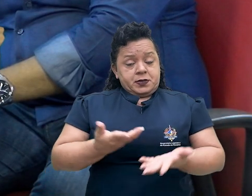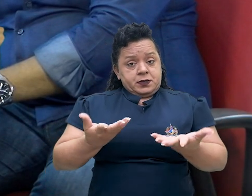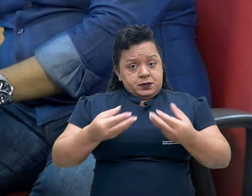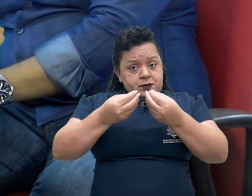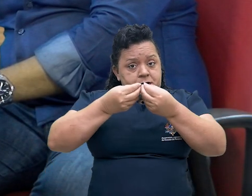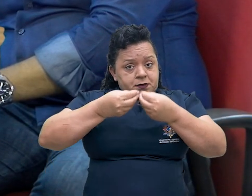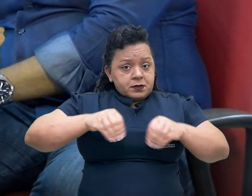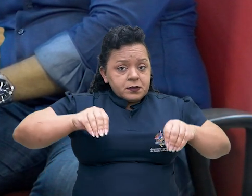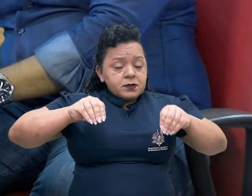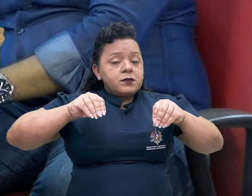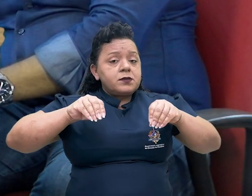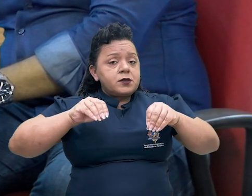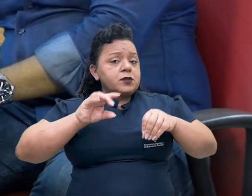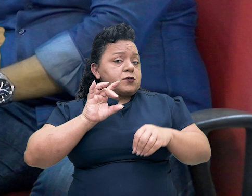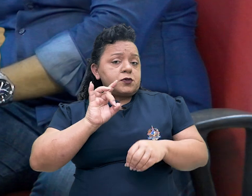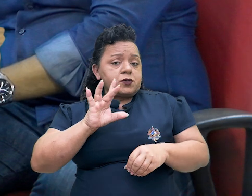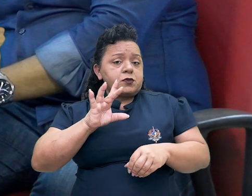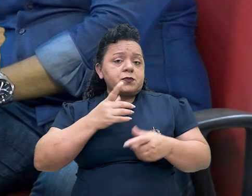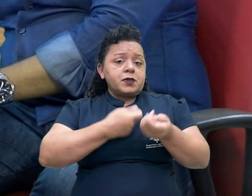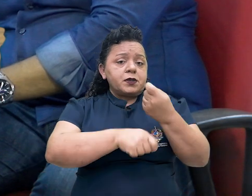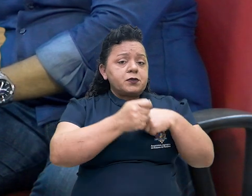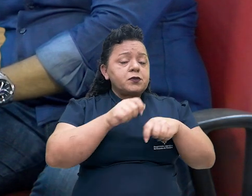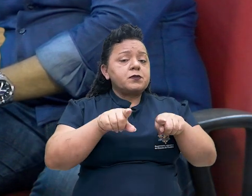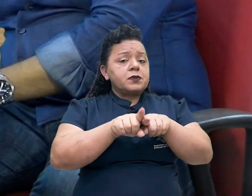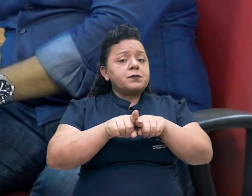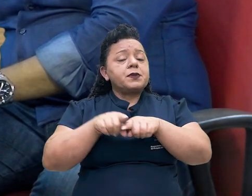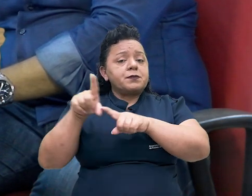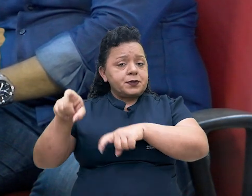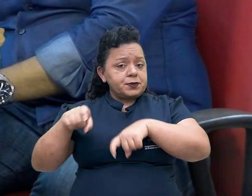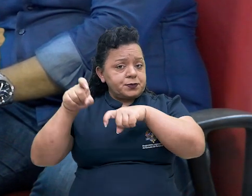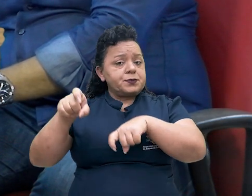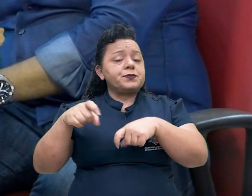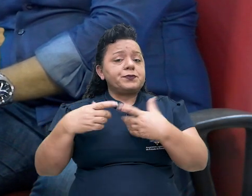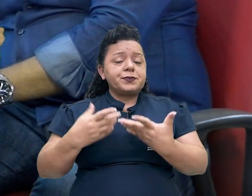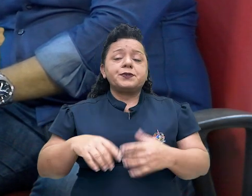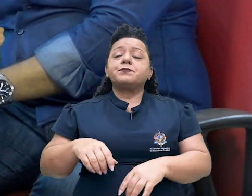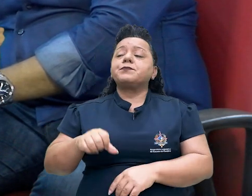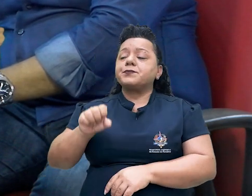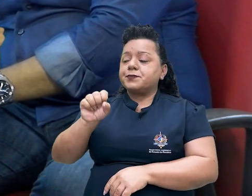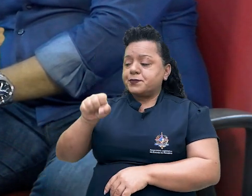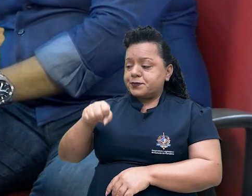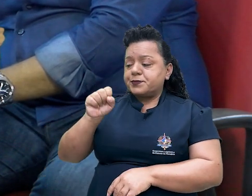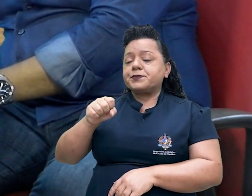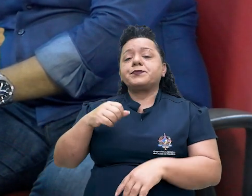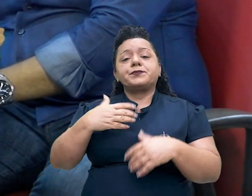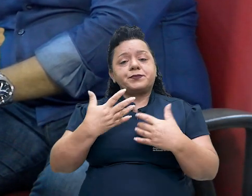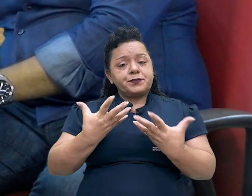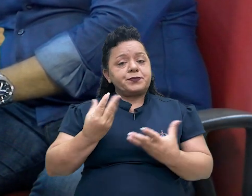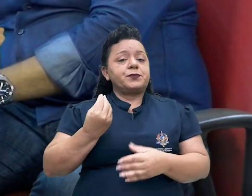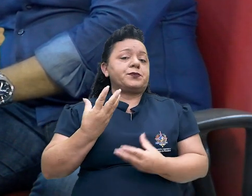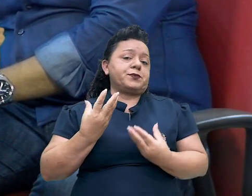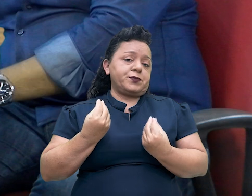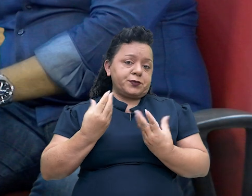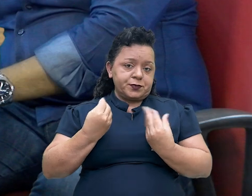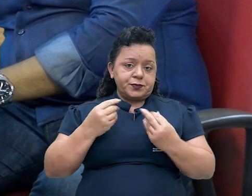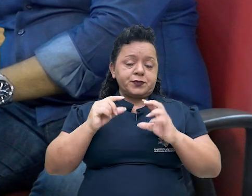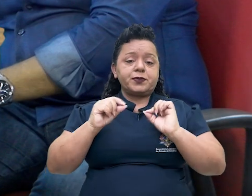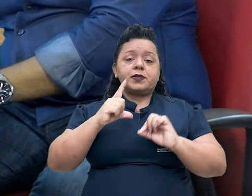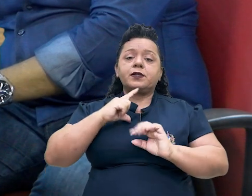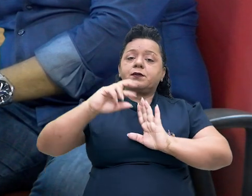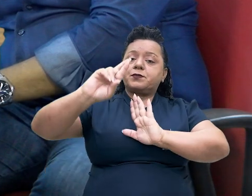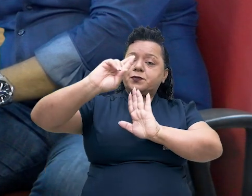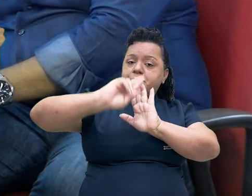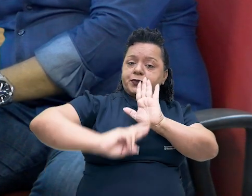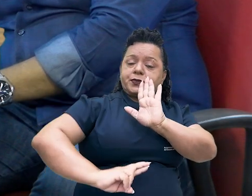eh não só para economia mas prejuízo também paraa agricultura né sim e muo né Eh a gente tem